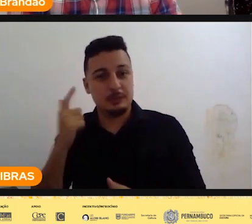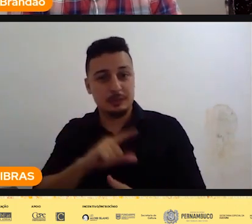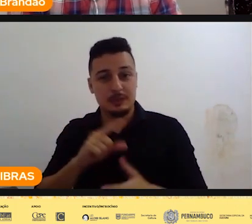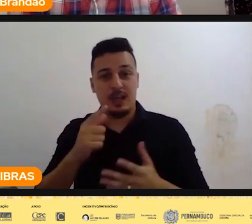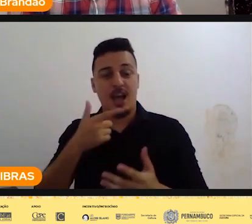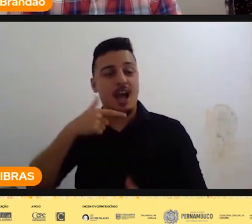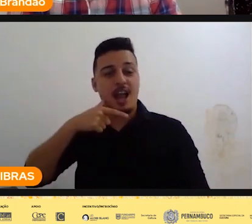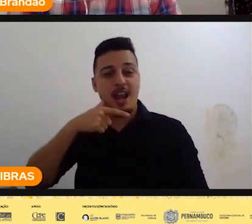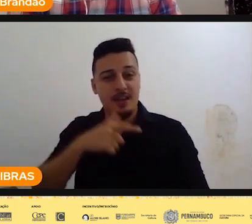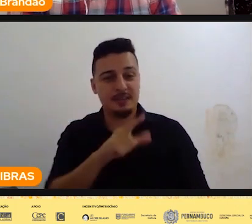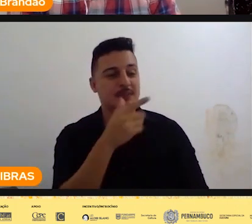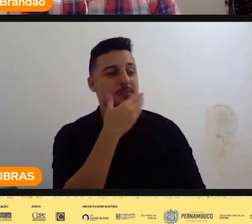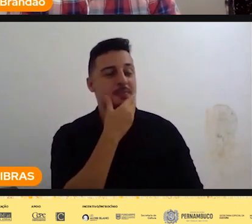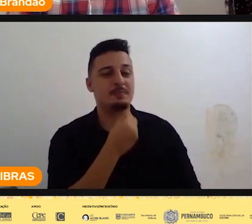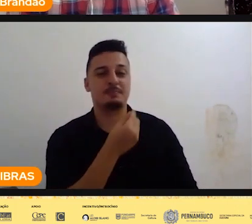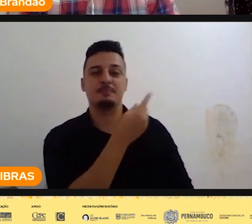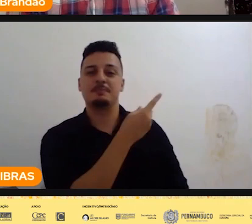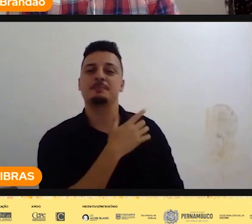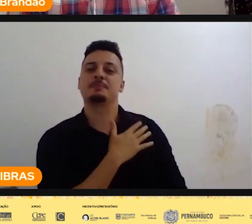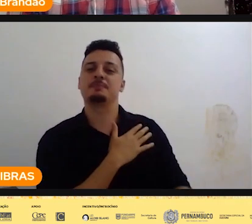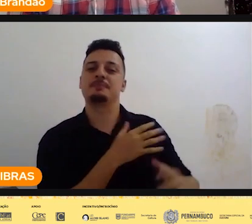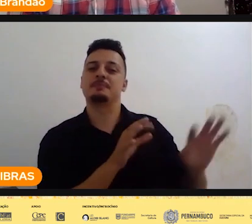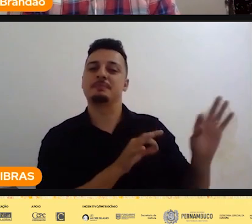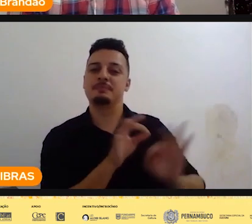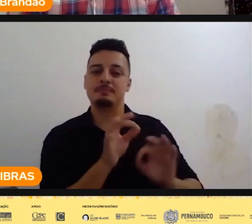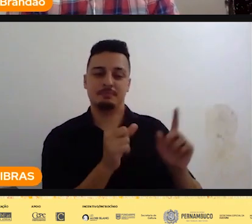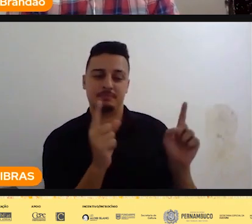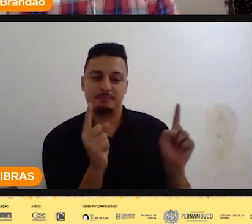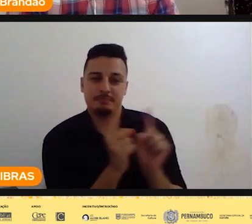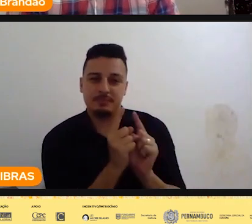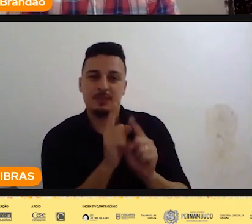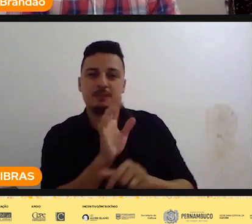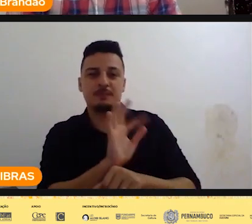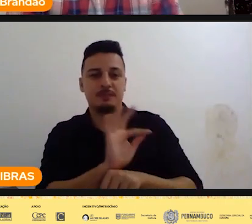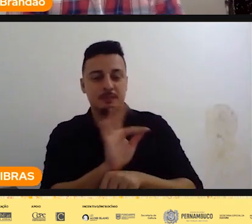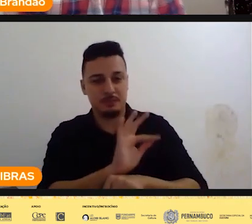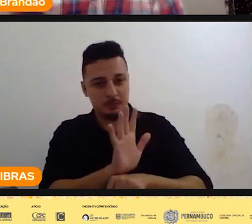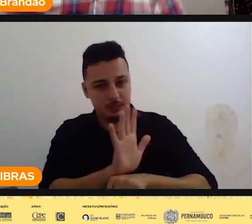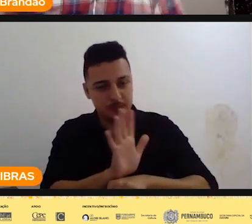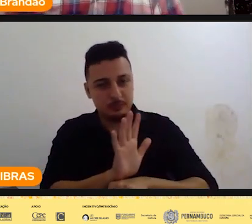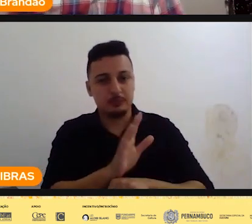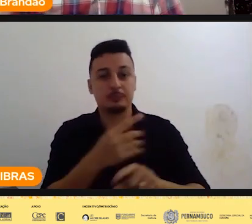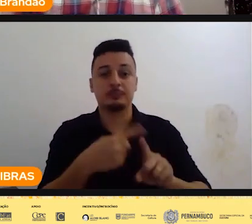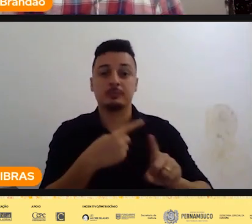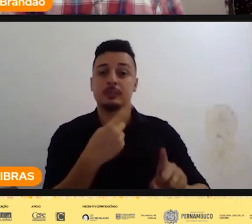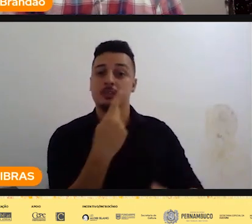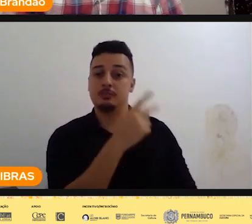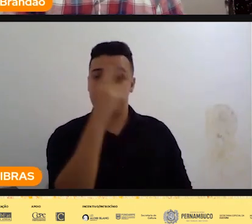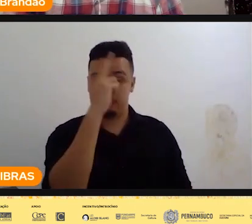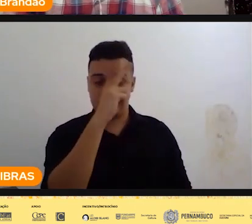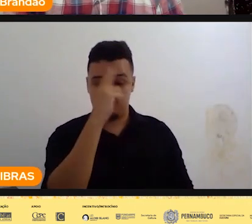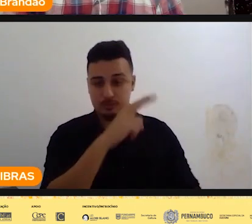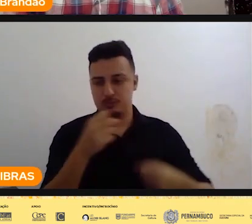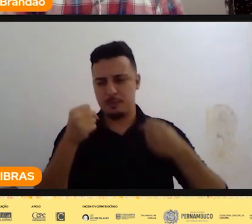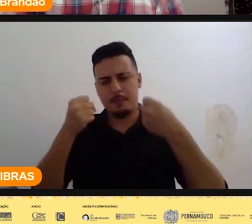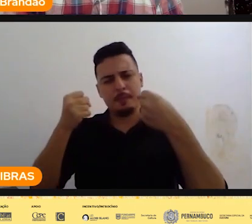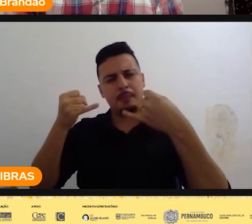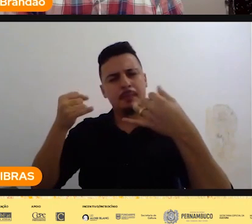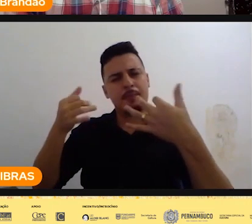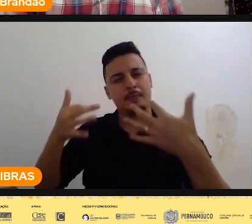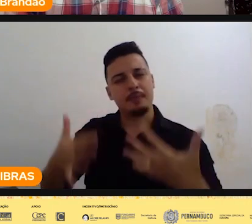linguagem que o Marão adota nos seus curtas, assim, né? A forma como ele conta as histórias nos curtas, ele está trazendo essa